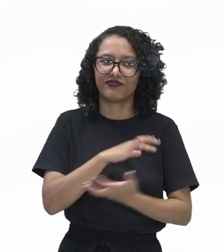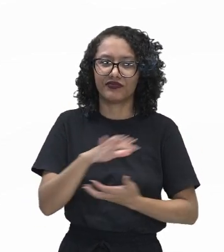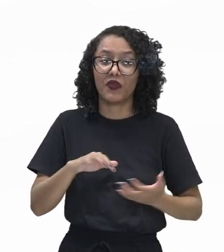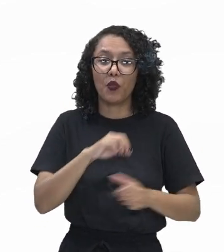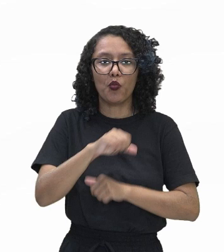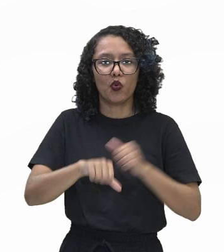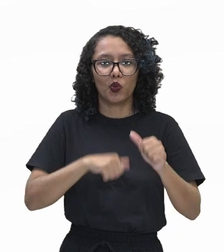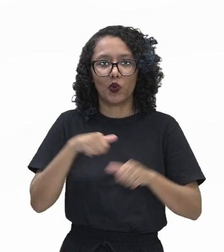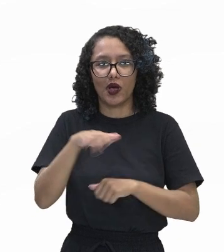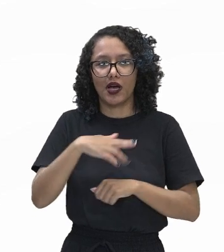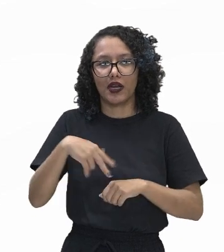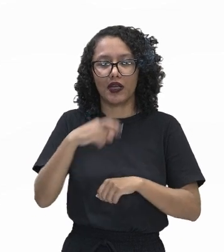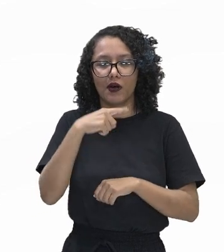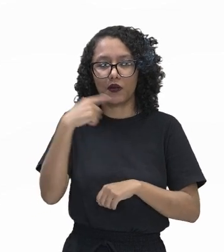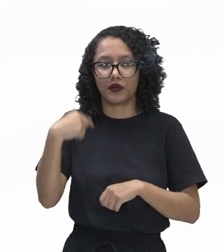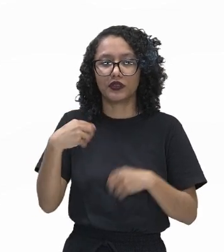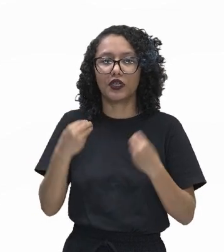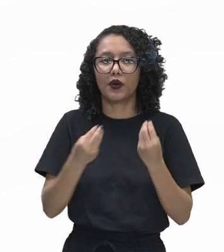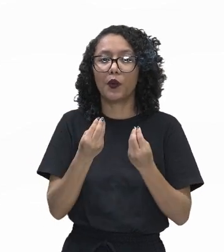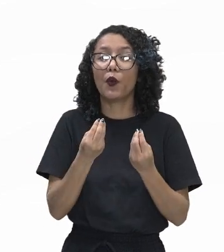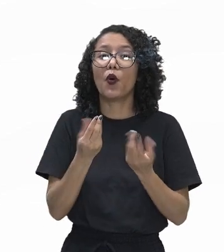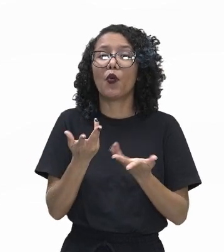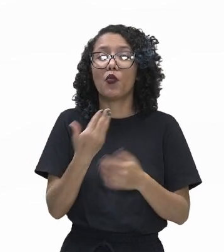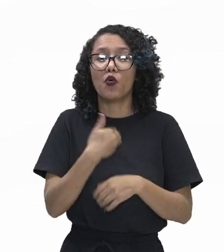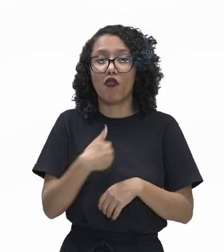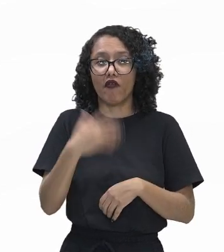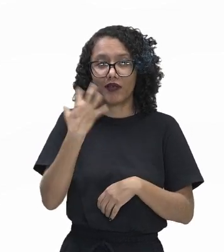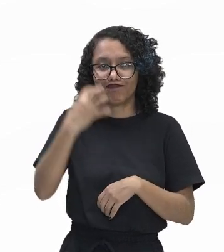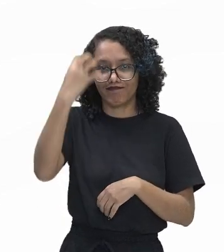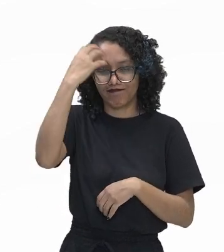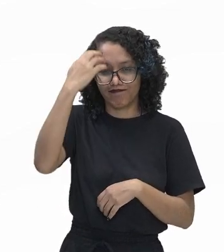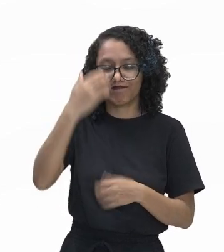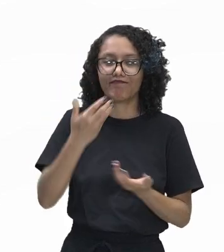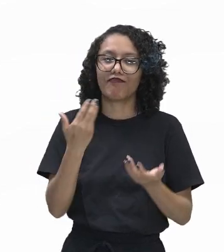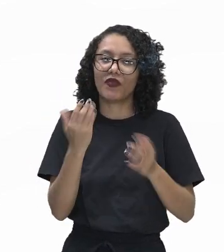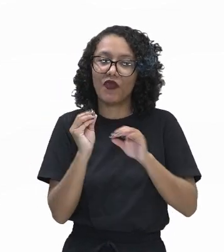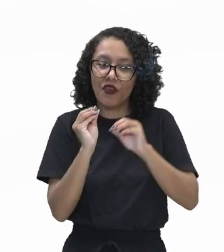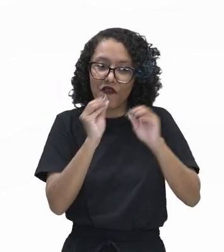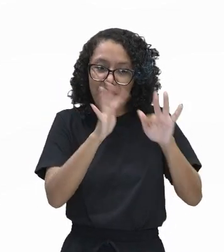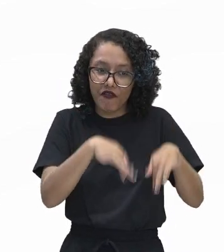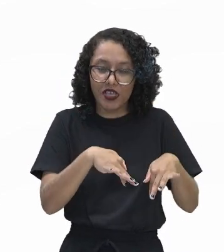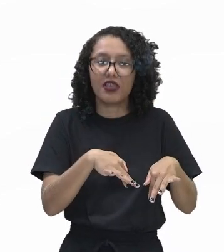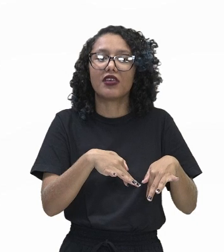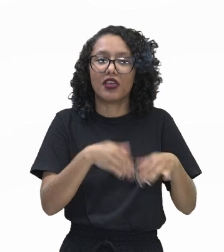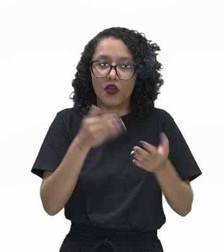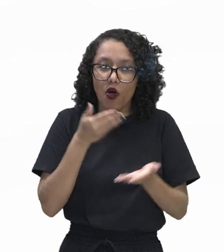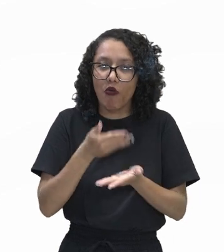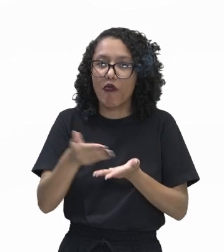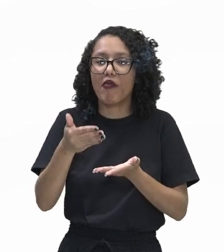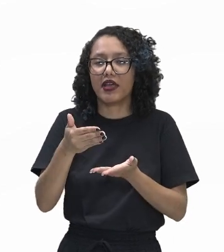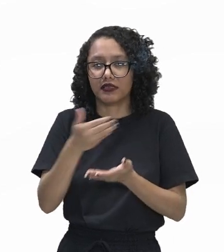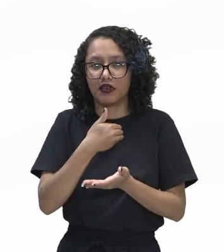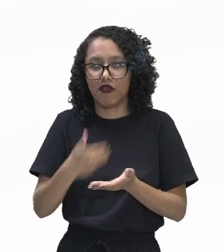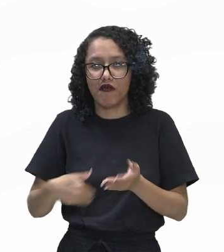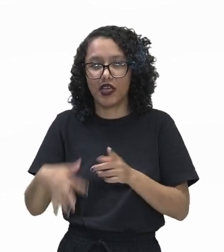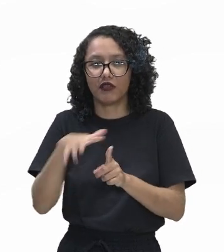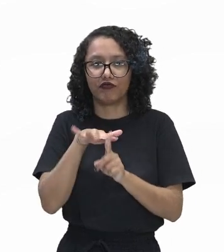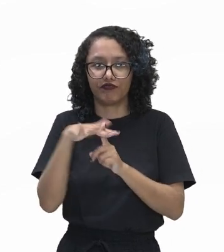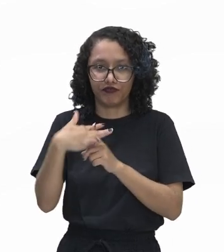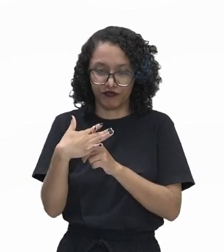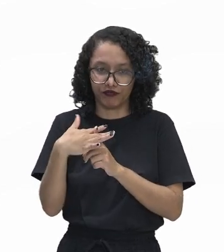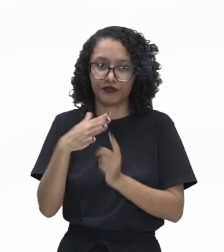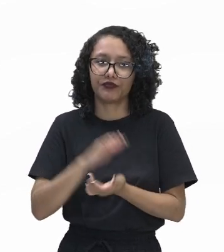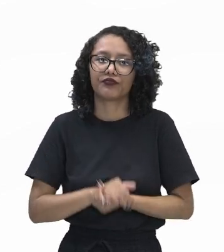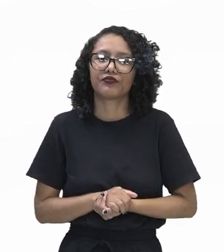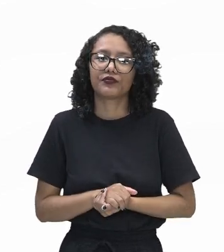Rússia, derrubando o regime czarista, estabelecendo um governo socialista. Então, a gente